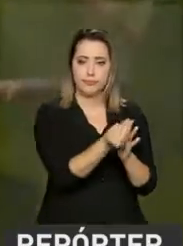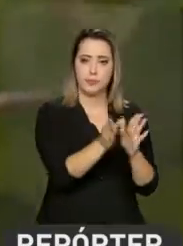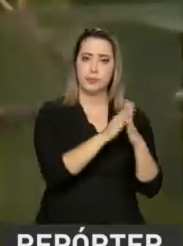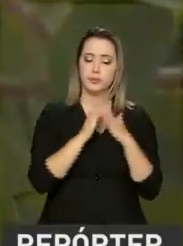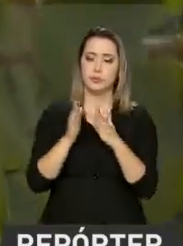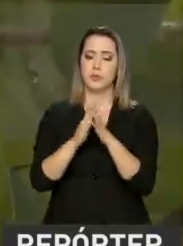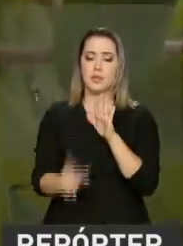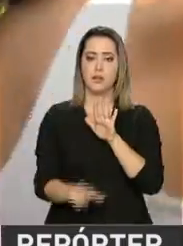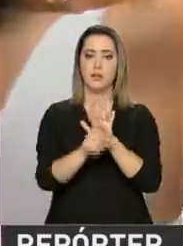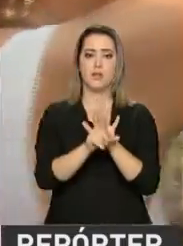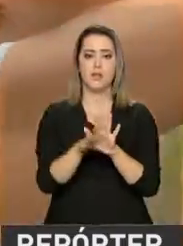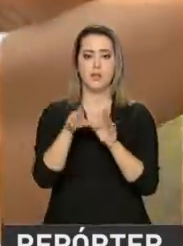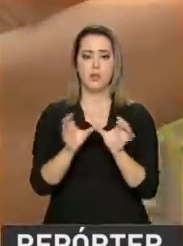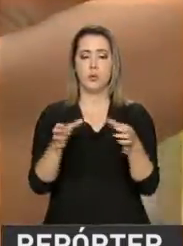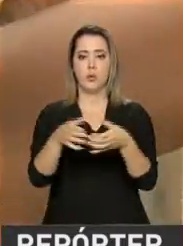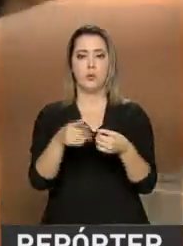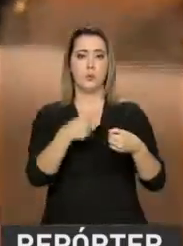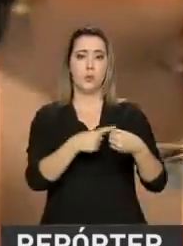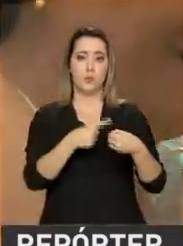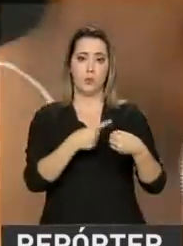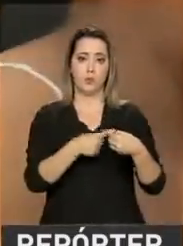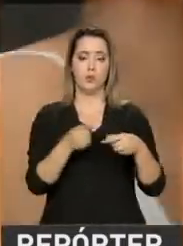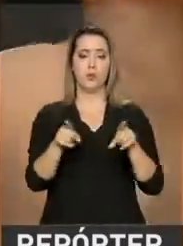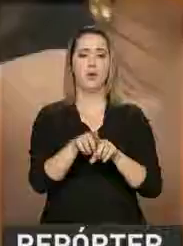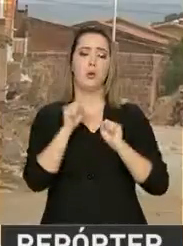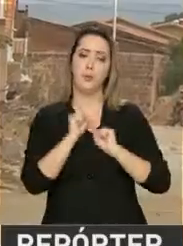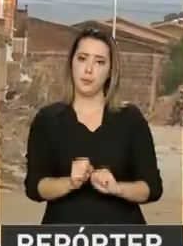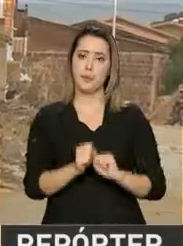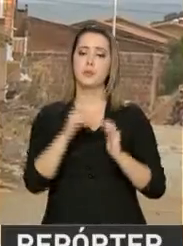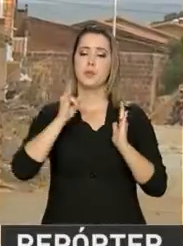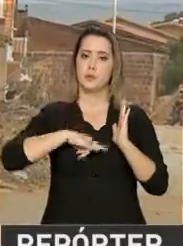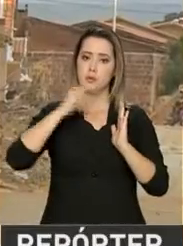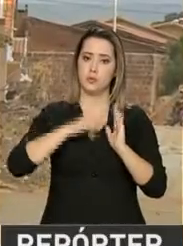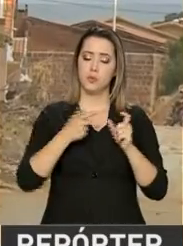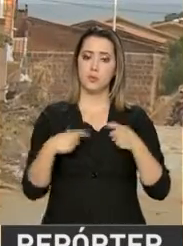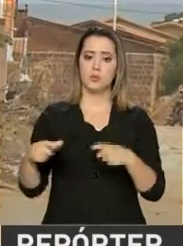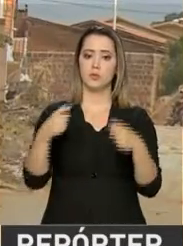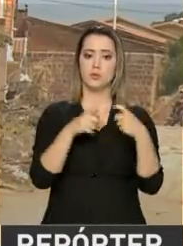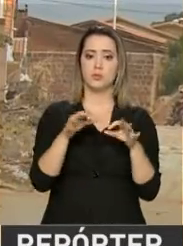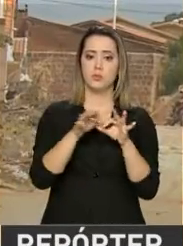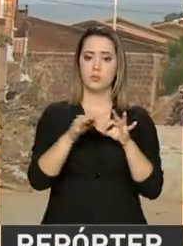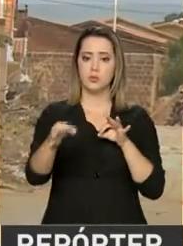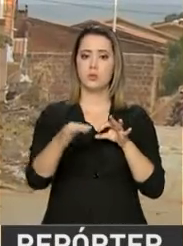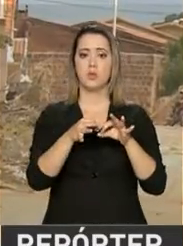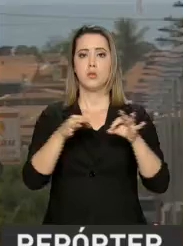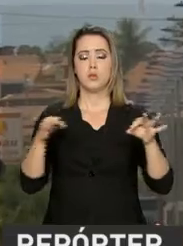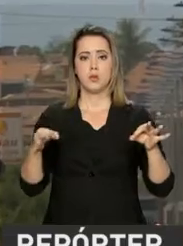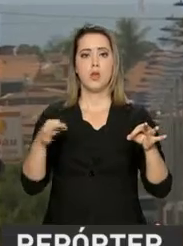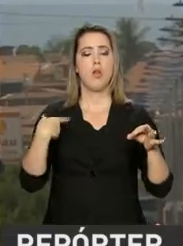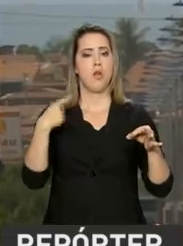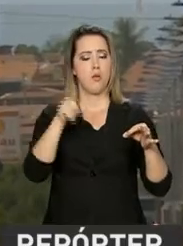legislação cria o conceito de núcleo urbano informal e torna possível a regularização de ocupações ordenadas desordenada